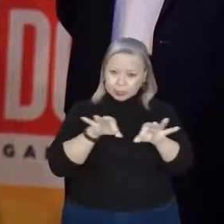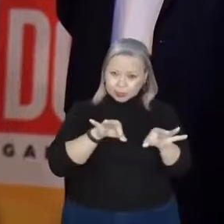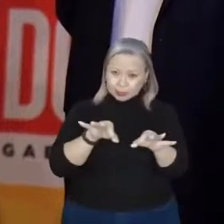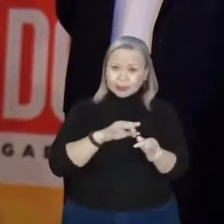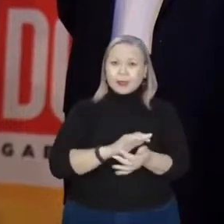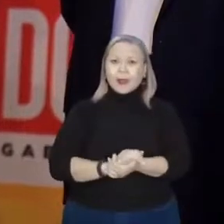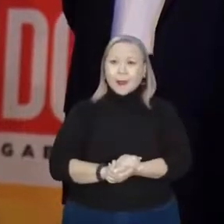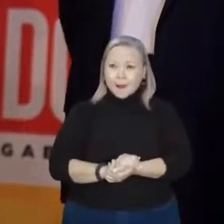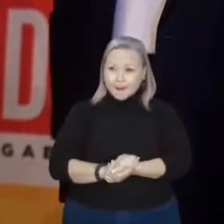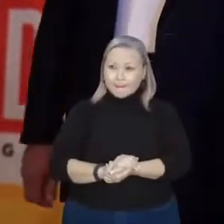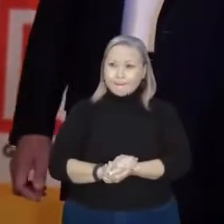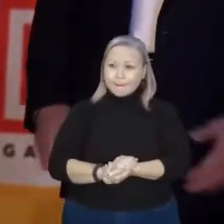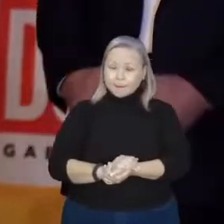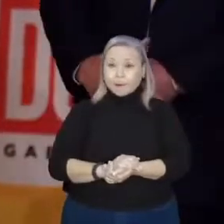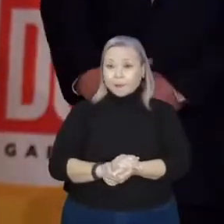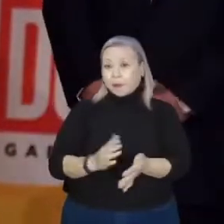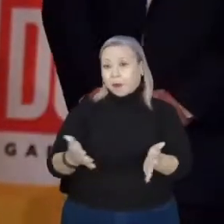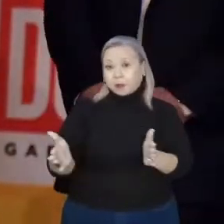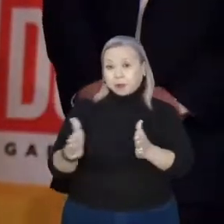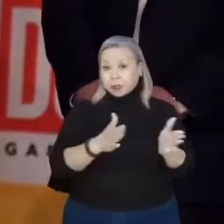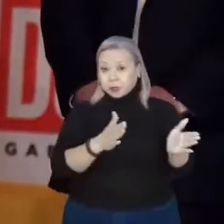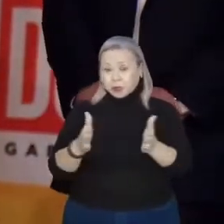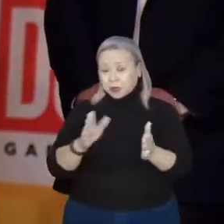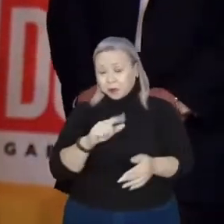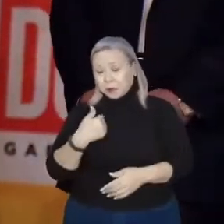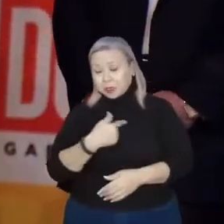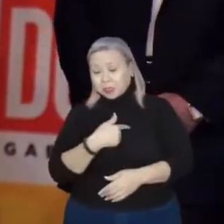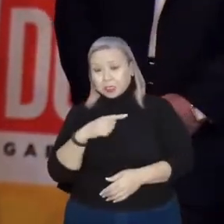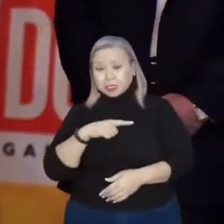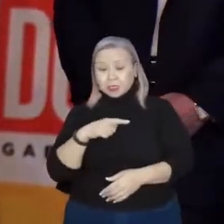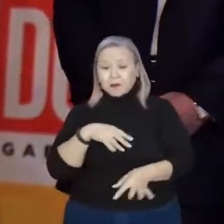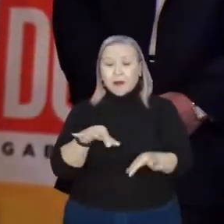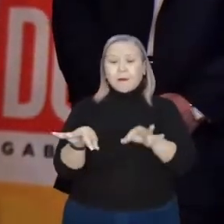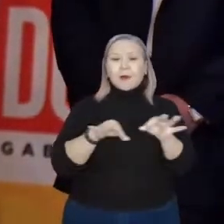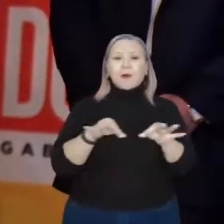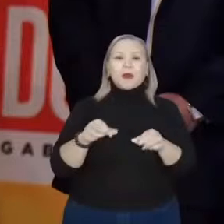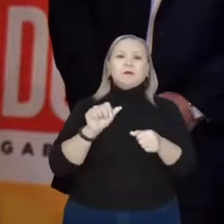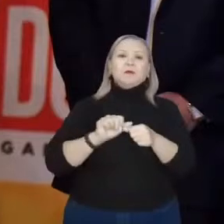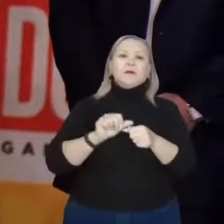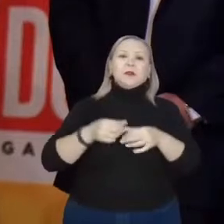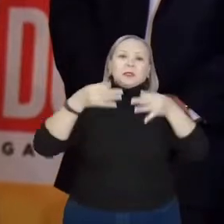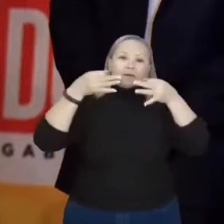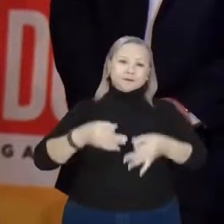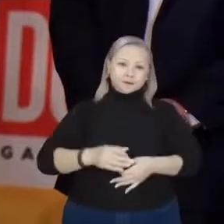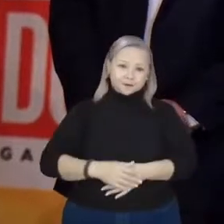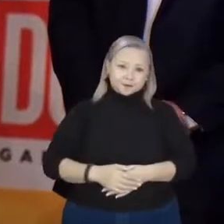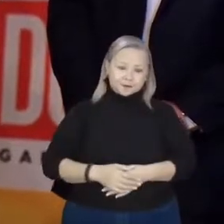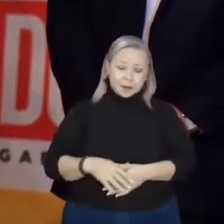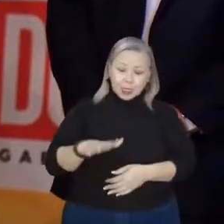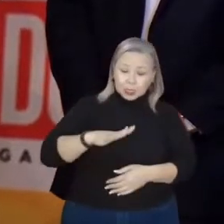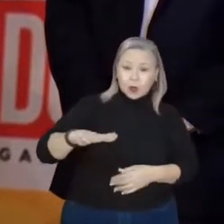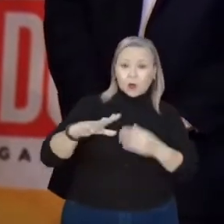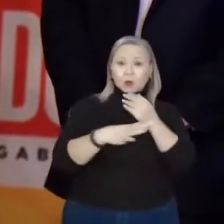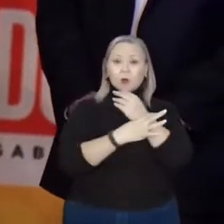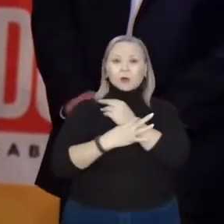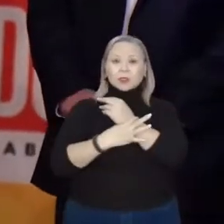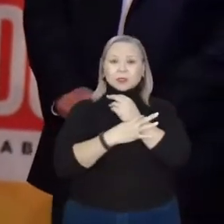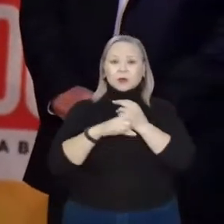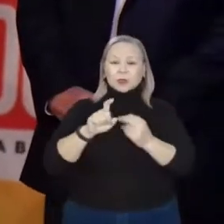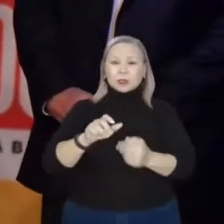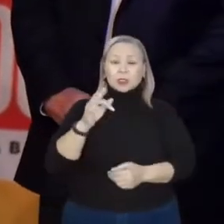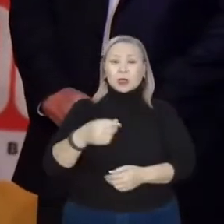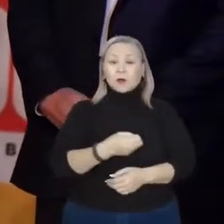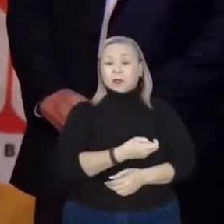E eu acho que vai ser o tempo que a gente tiver preparado para fazer isso. A questão da segurança será uma das